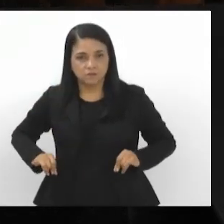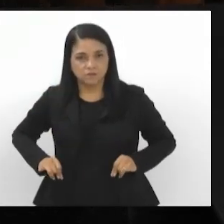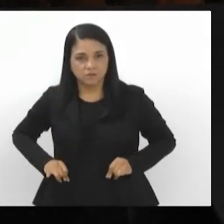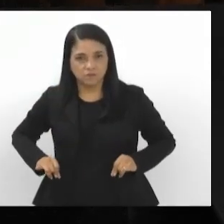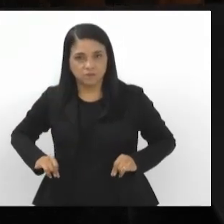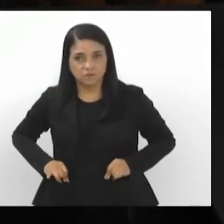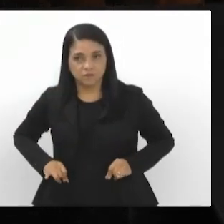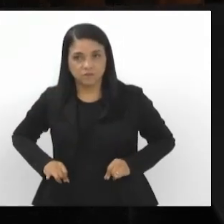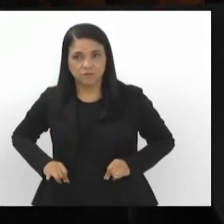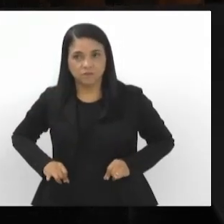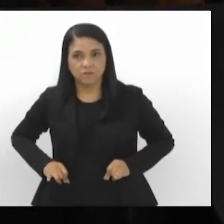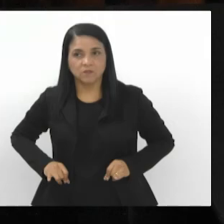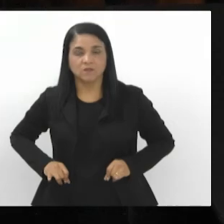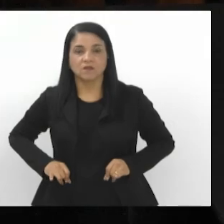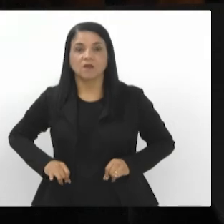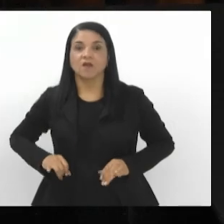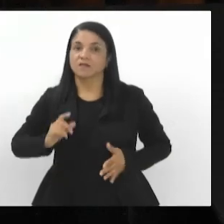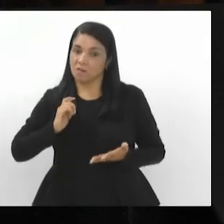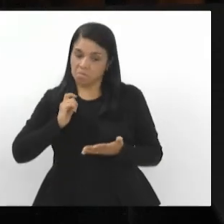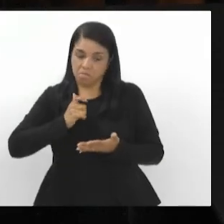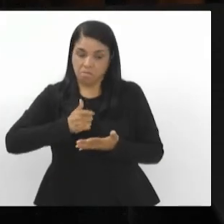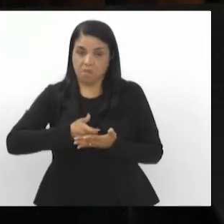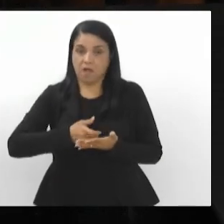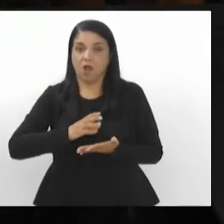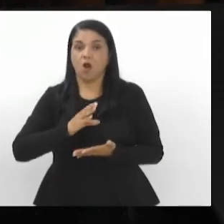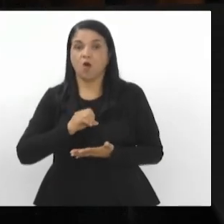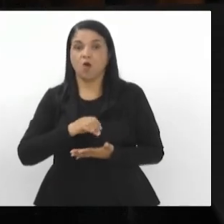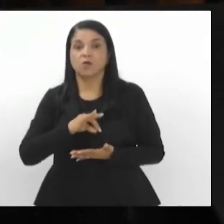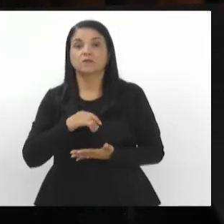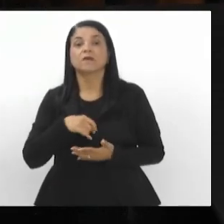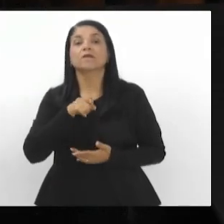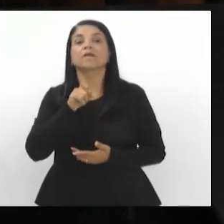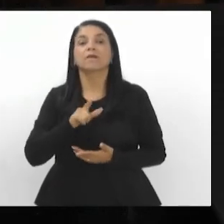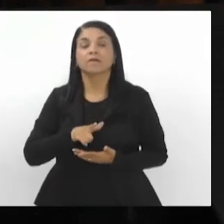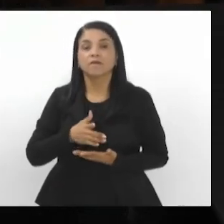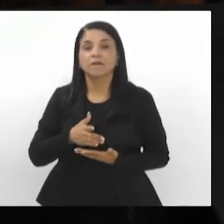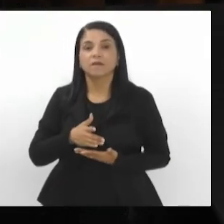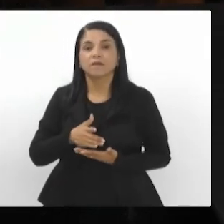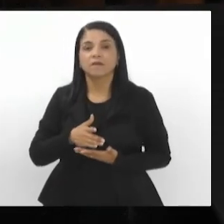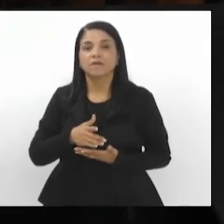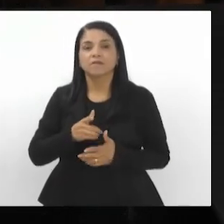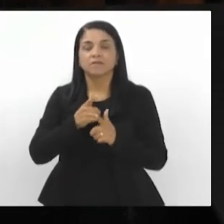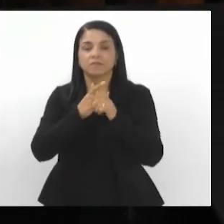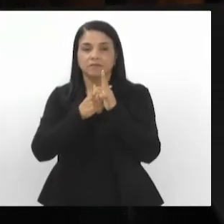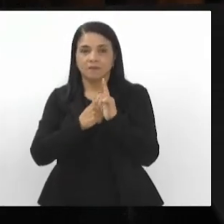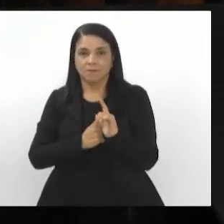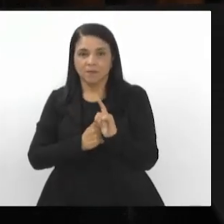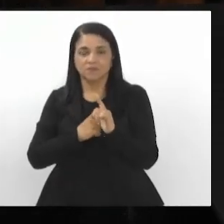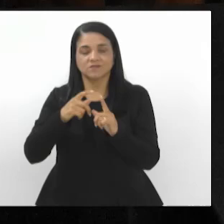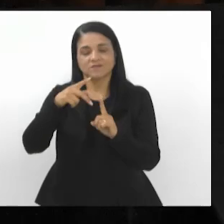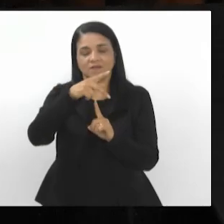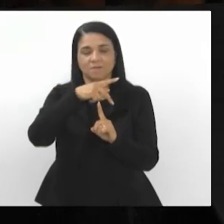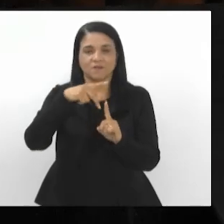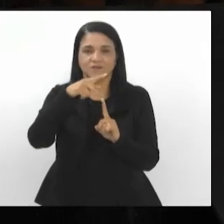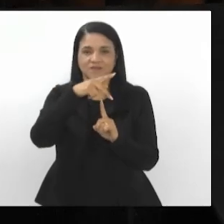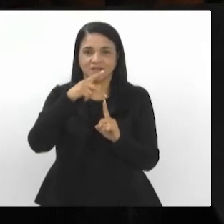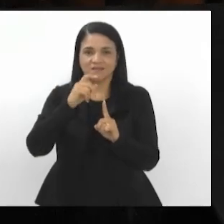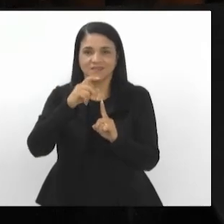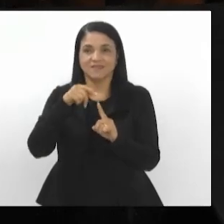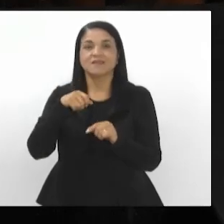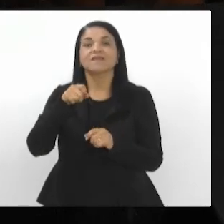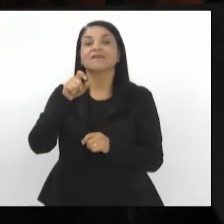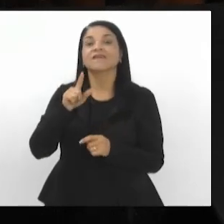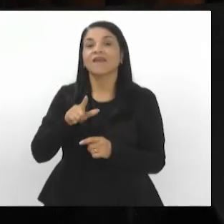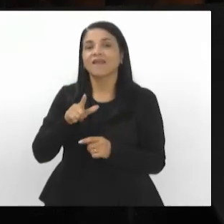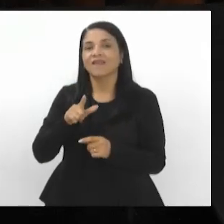a lógica, porque alguém tem que pagar essa conta, né? E quem paga essa conta? Quem depende da Previdência. Quem paga essa